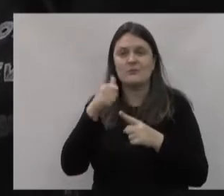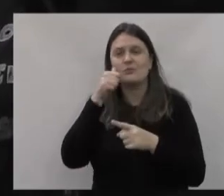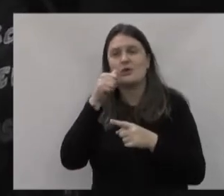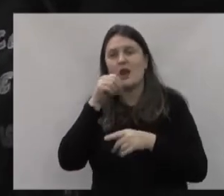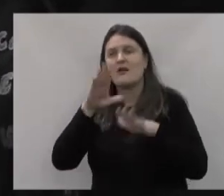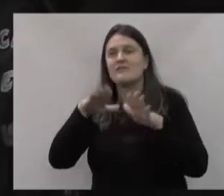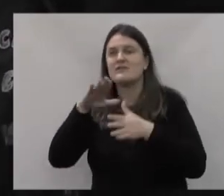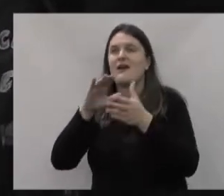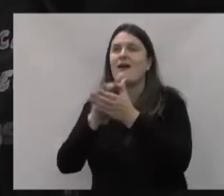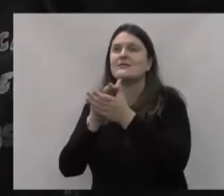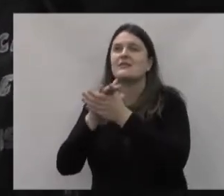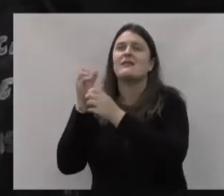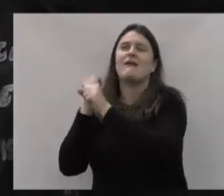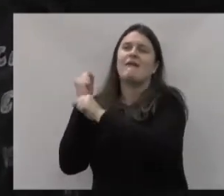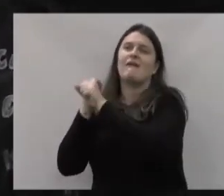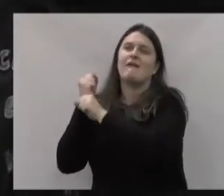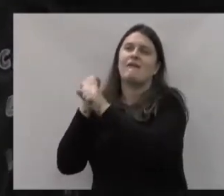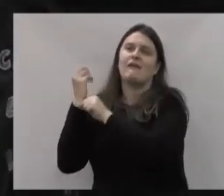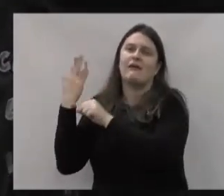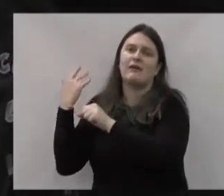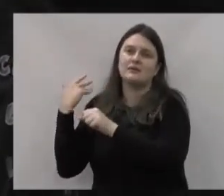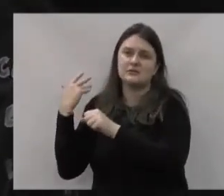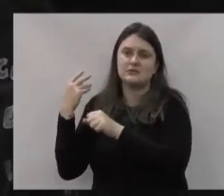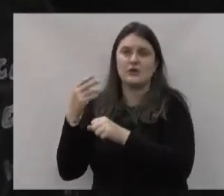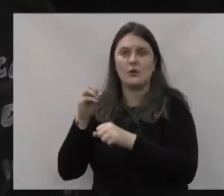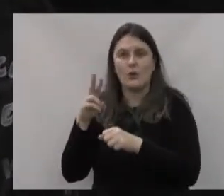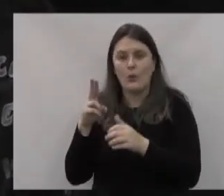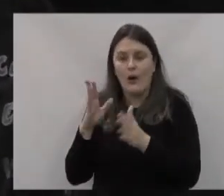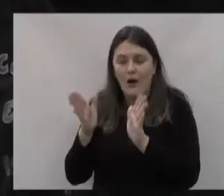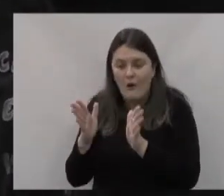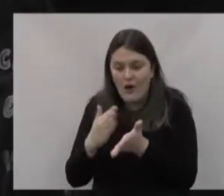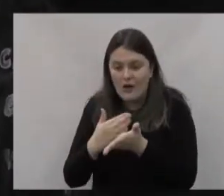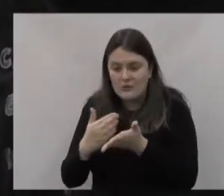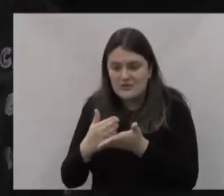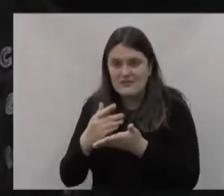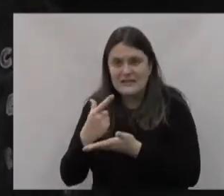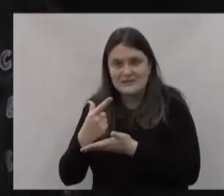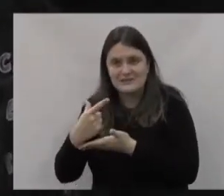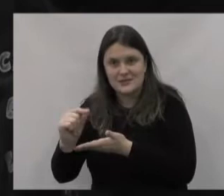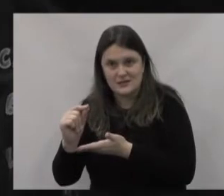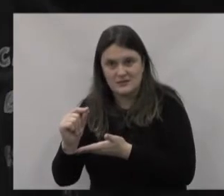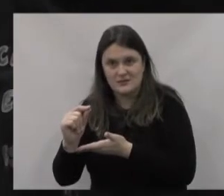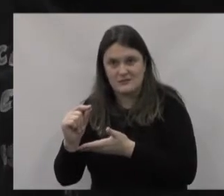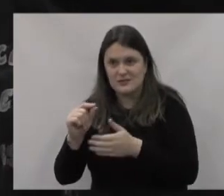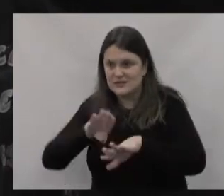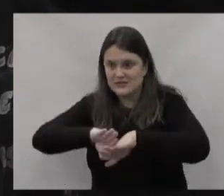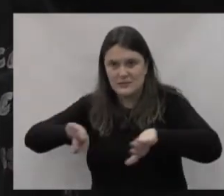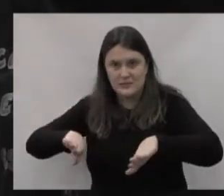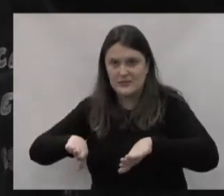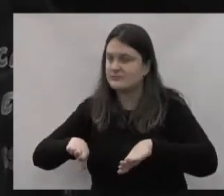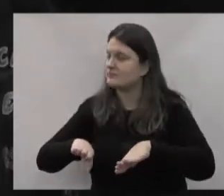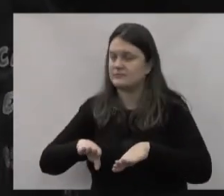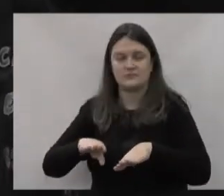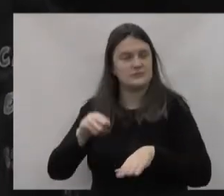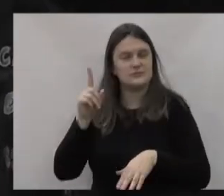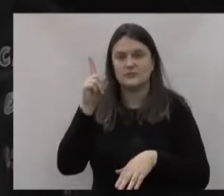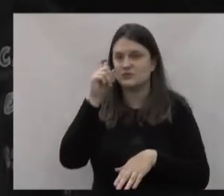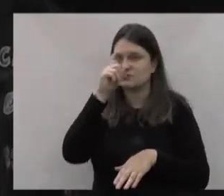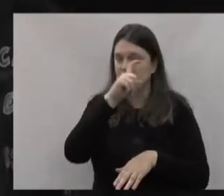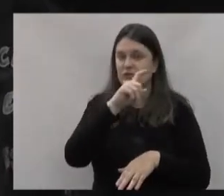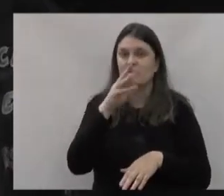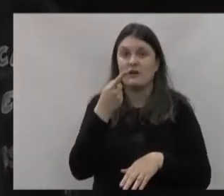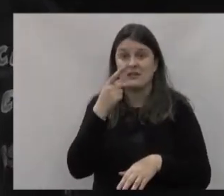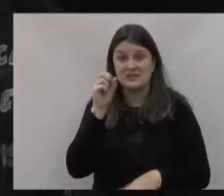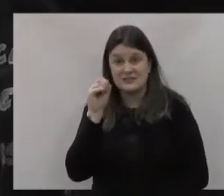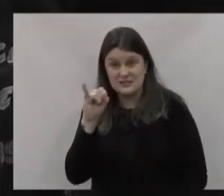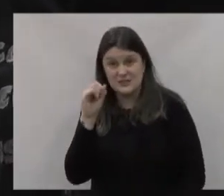há mais de 20 anos ou que está no relacionamento há menos tempo vai sair desse relacionamento, né? A gente sempre fala também que